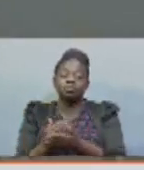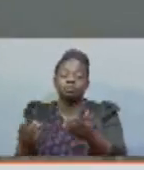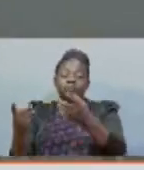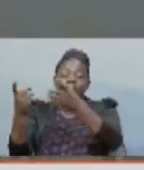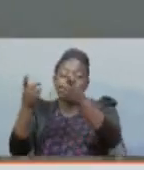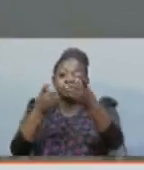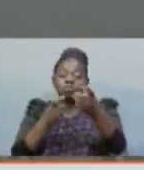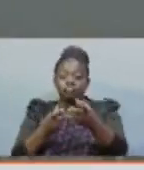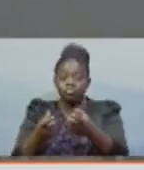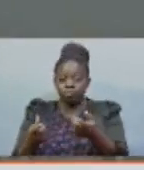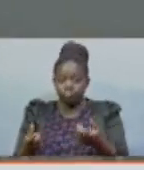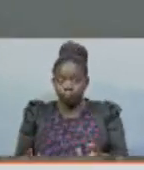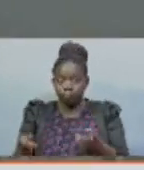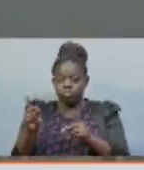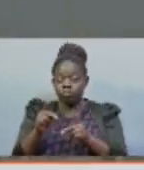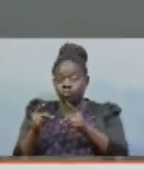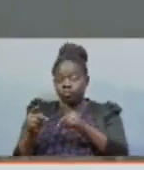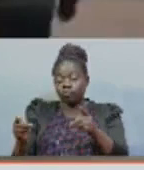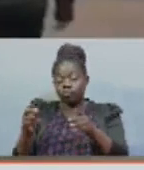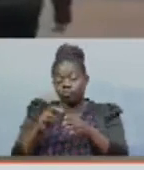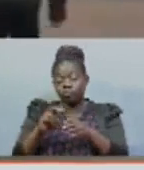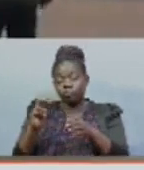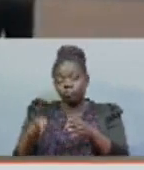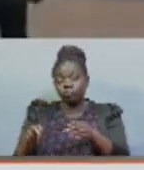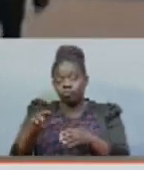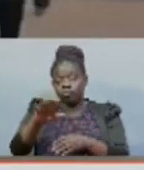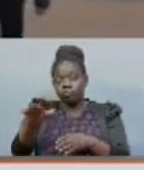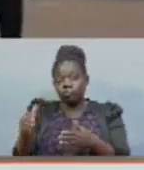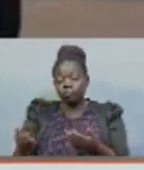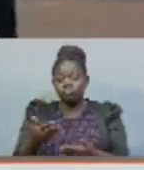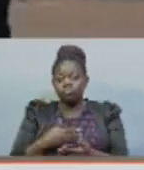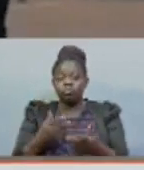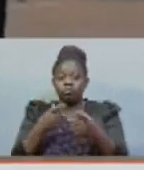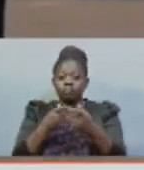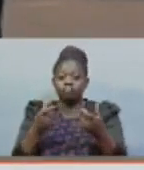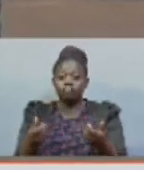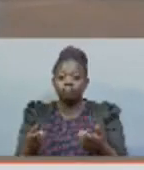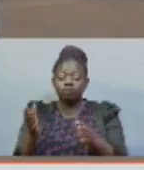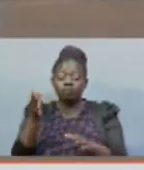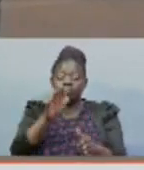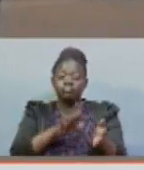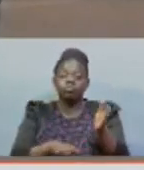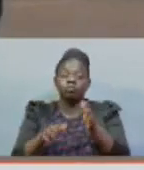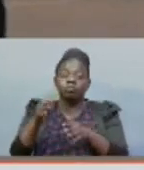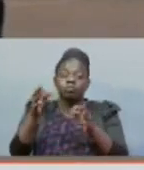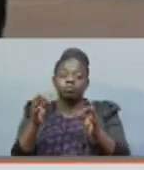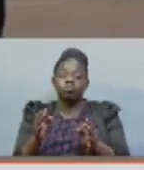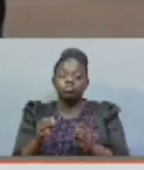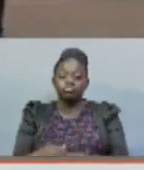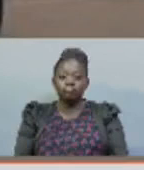duago. Mostra que lá batam se o cobrirá. Mo que tu não deveria montar o. Gabas bem gusa bem.